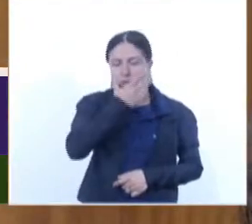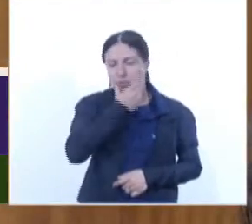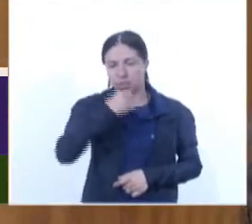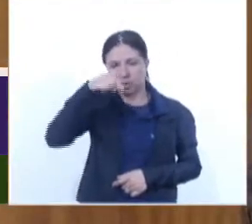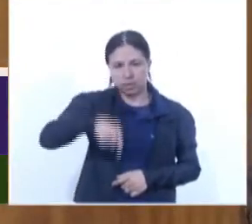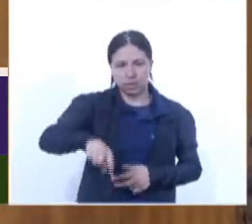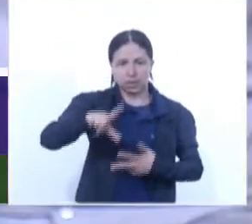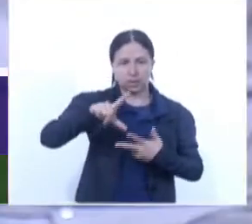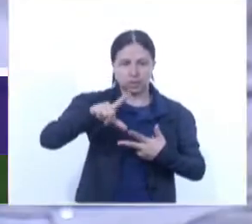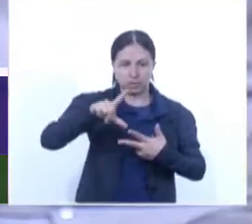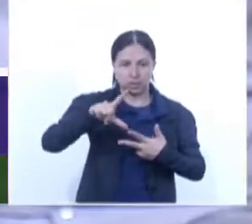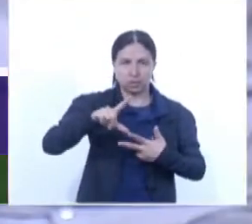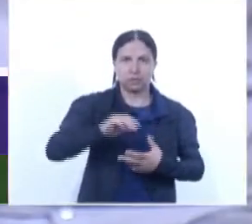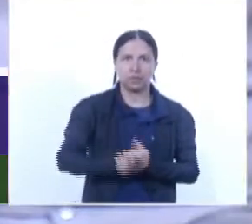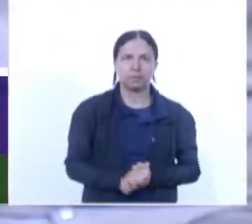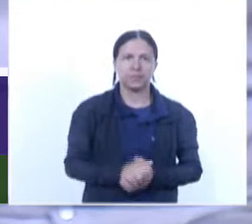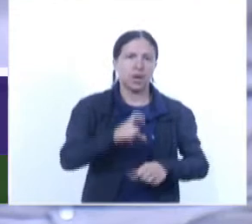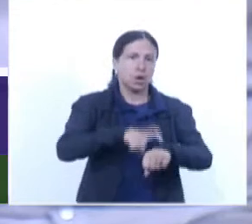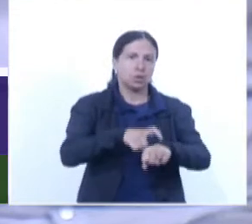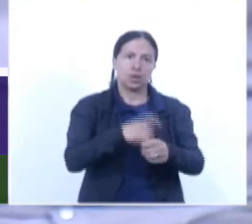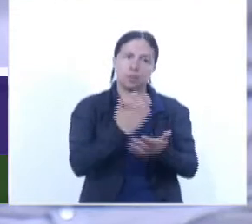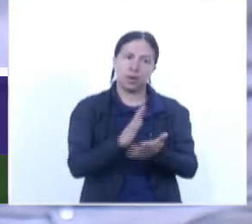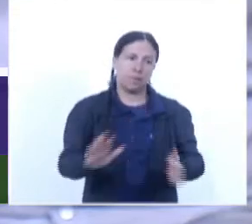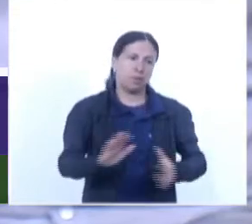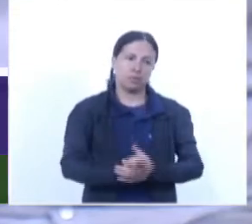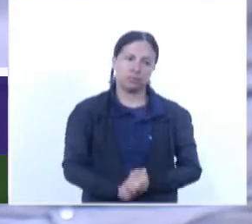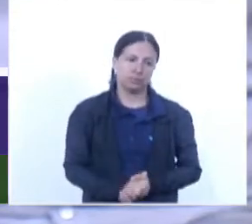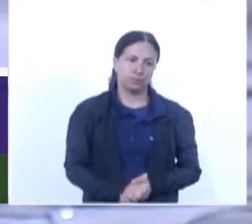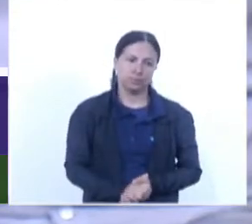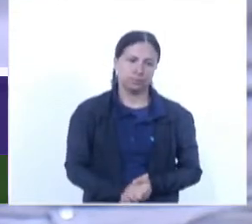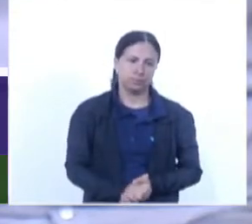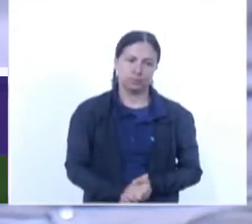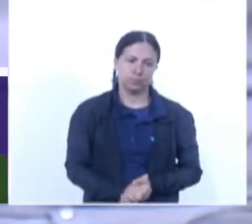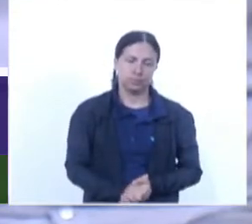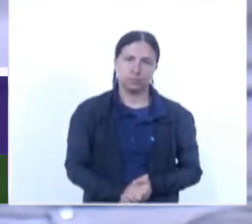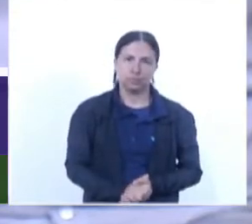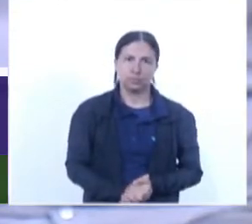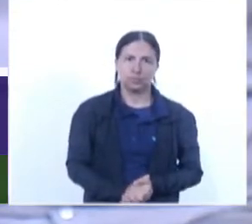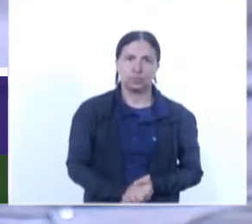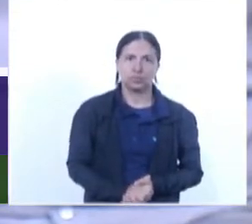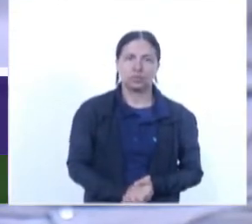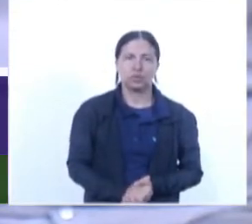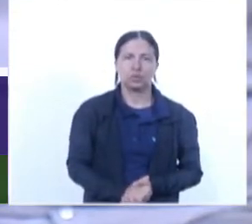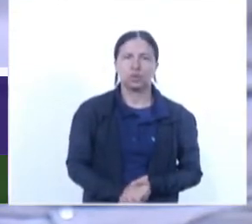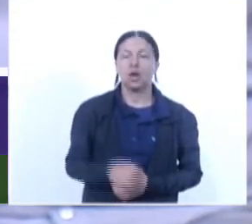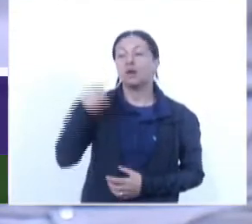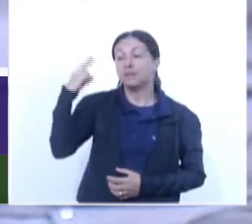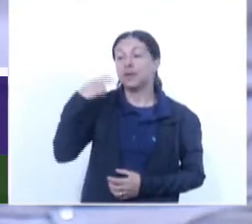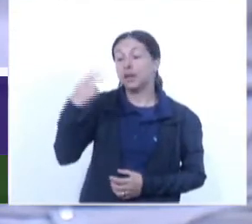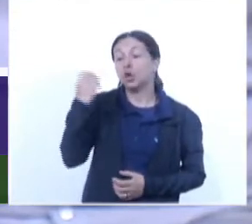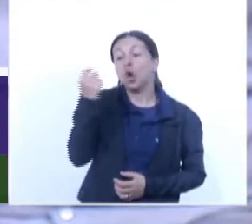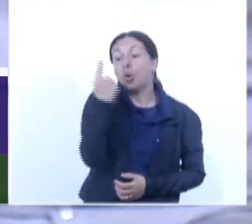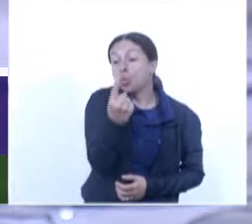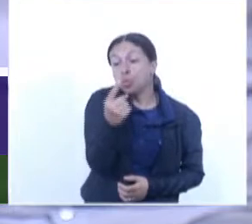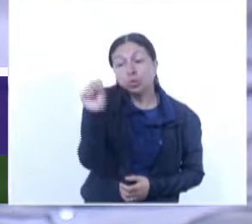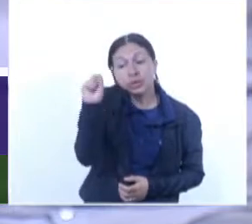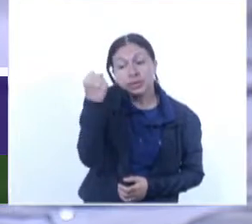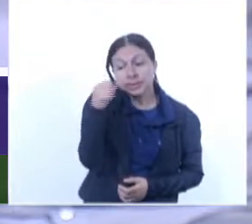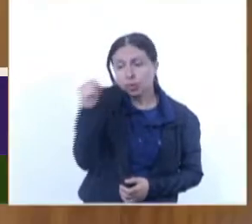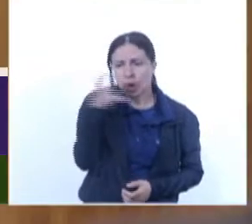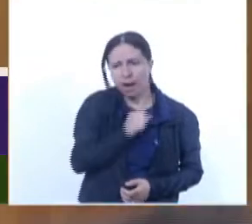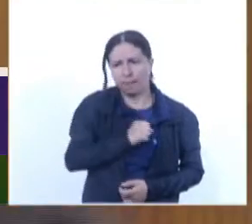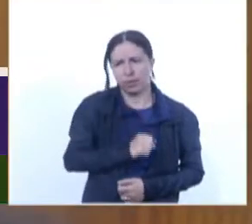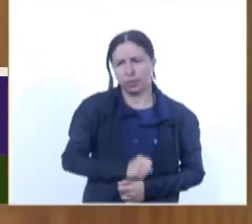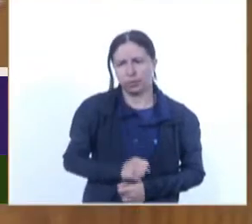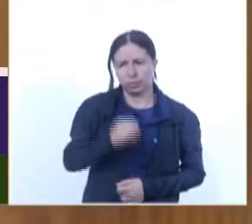legislativo Vereador Lisa um segundo para a senhora finalizar eu a parte é